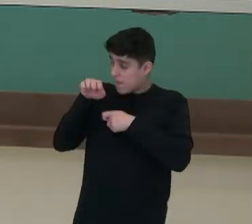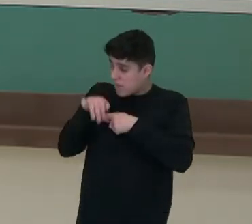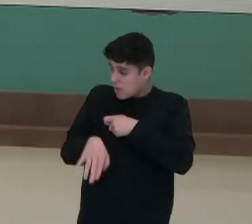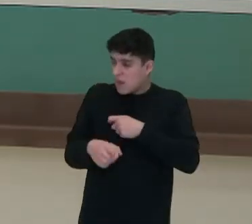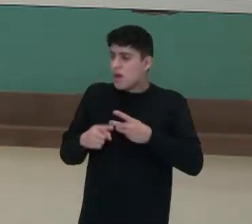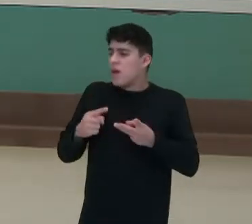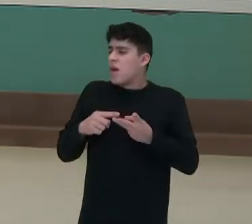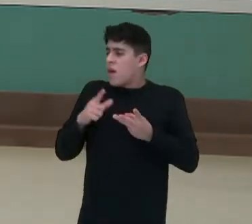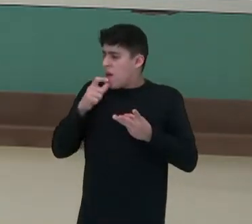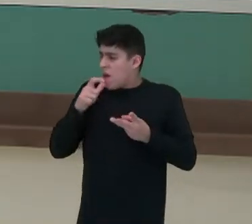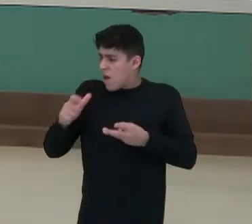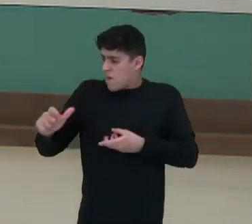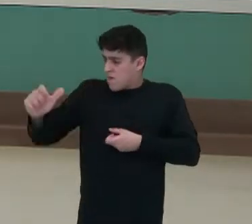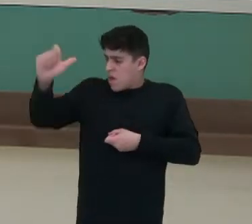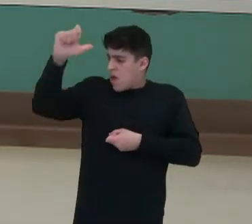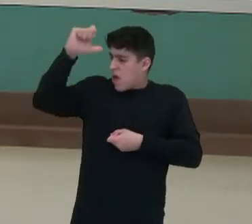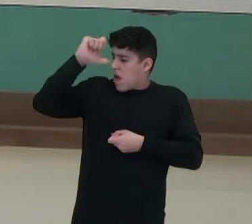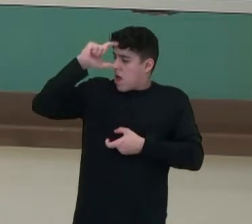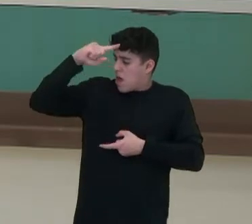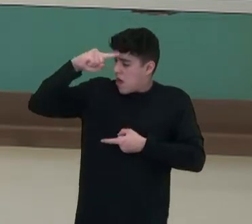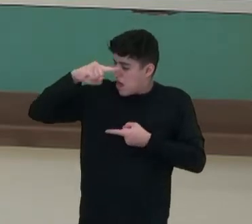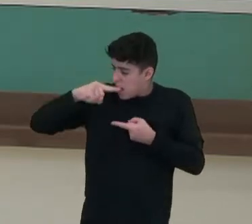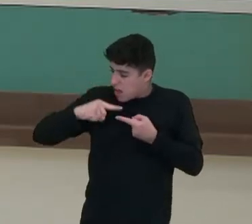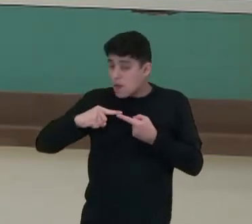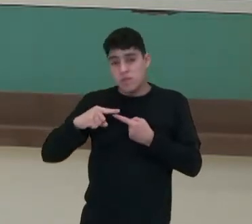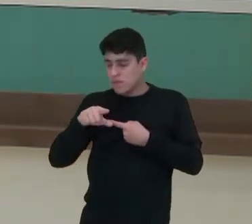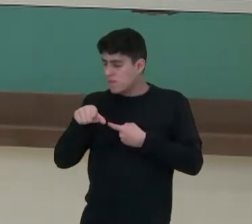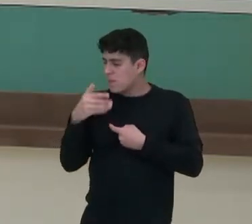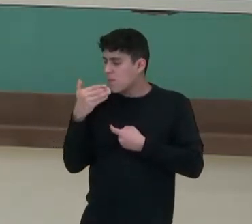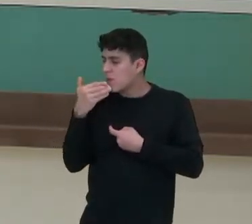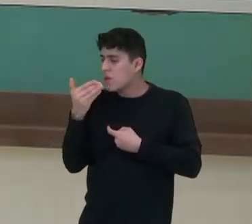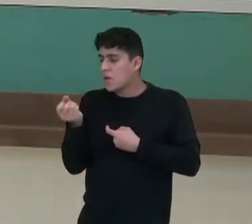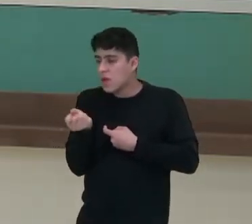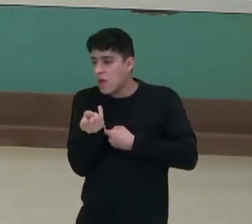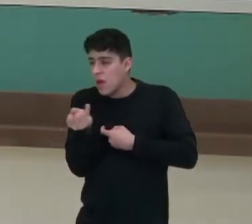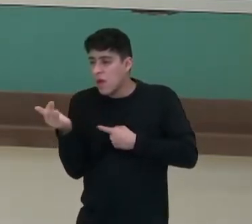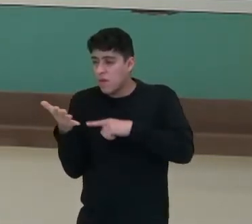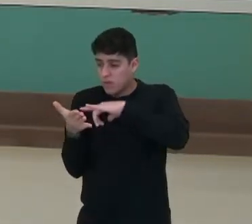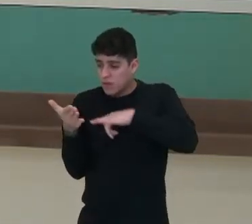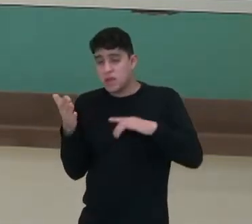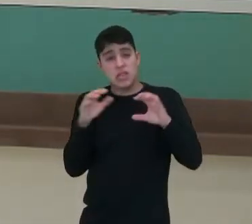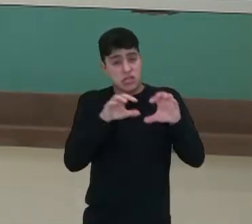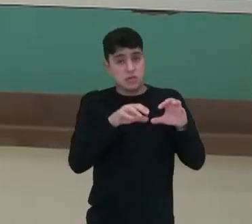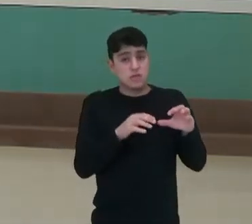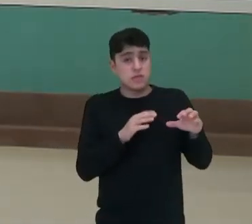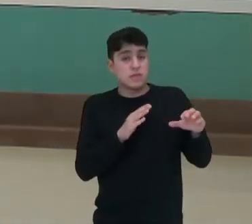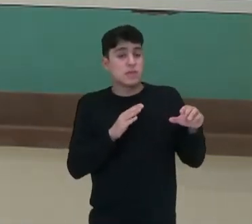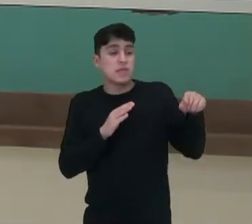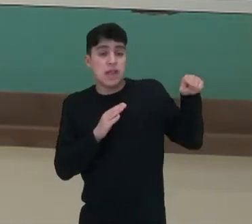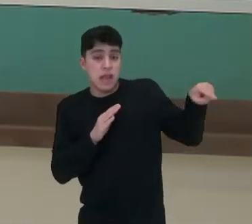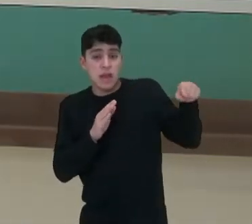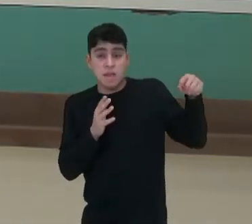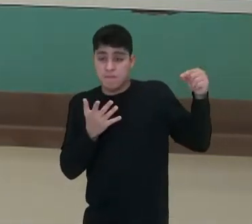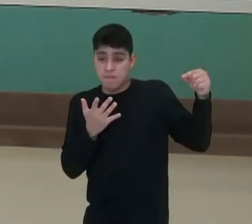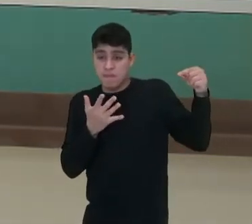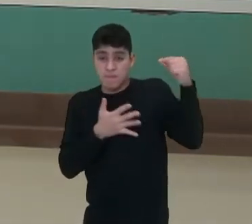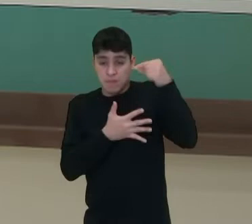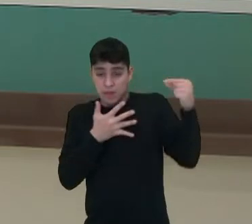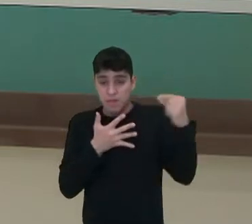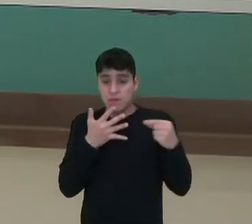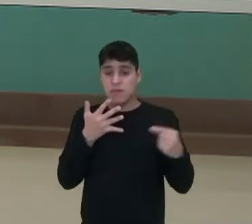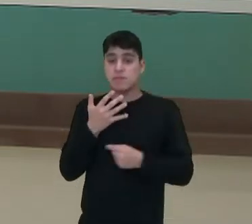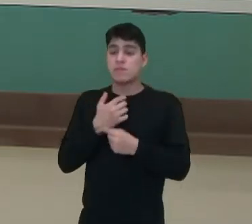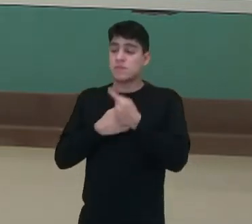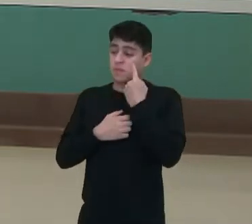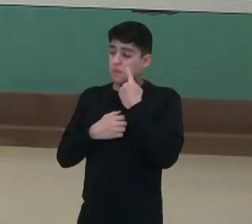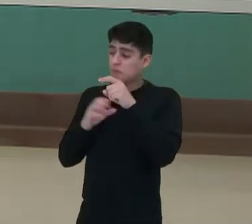ingerindo água. Pode solicitar alguns exames. Isso é uma anamnese. Ele vai identificar as suas